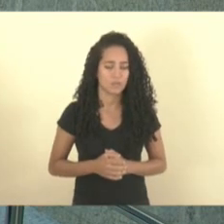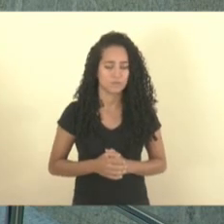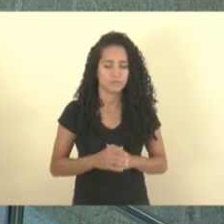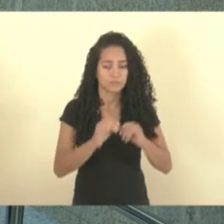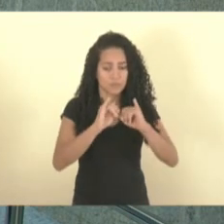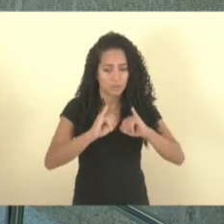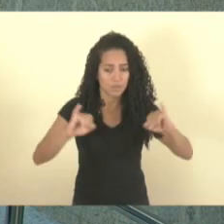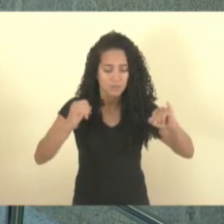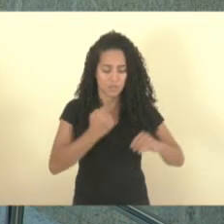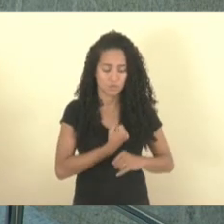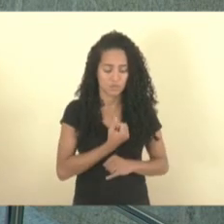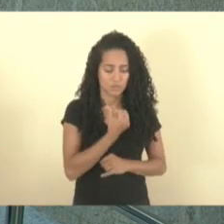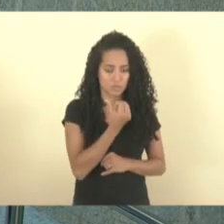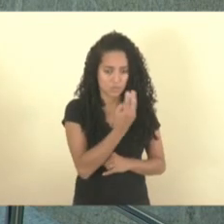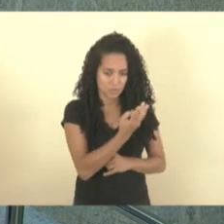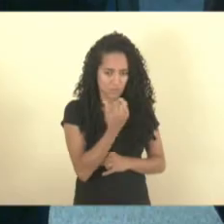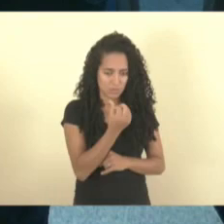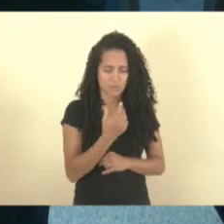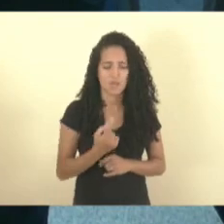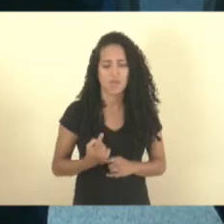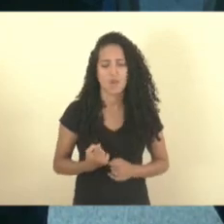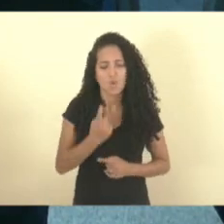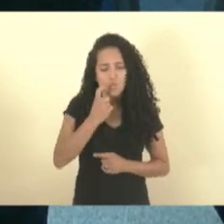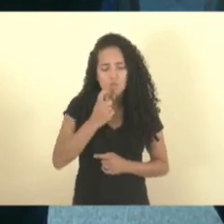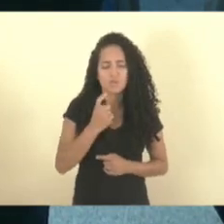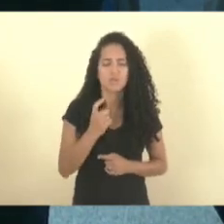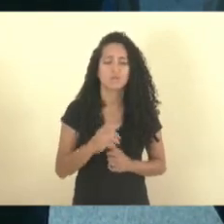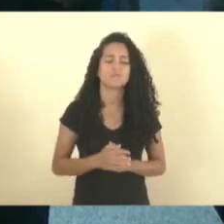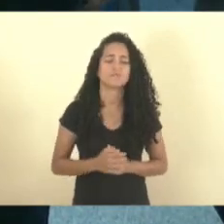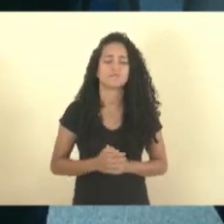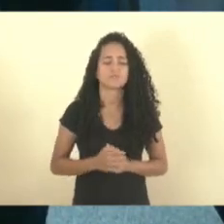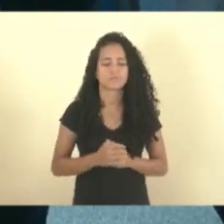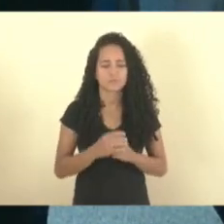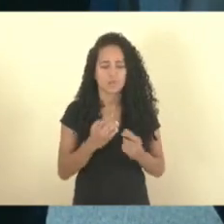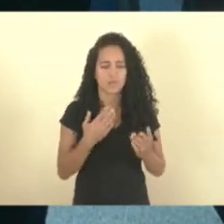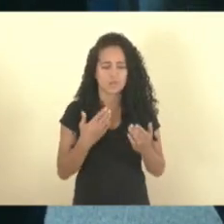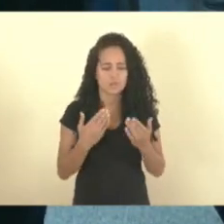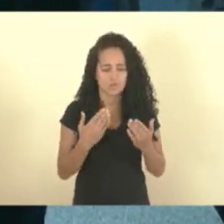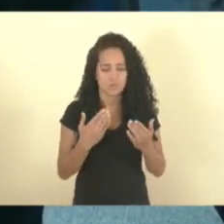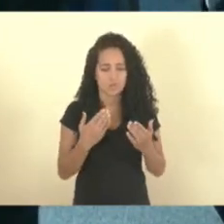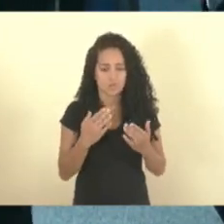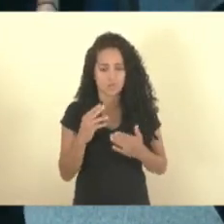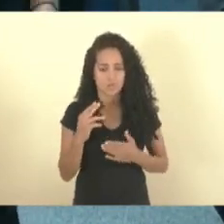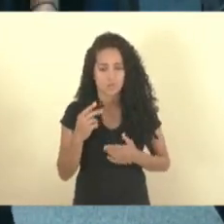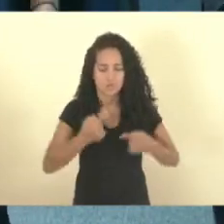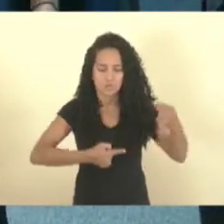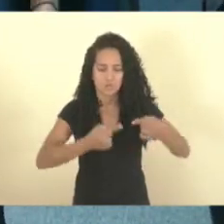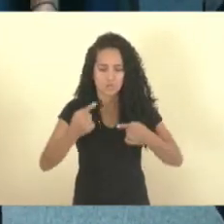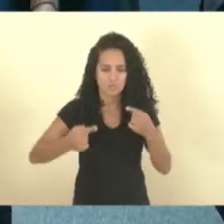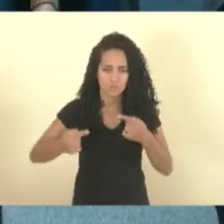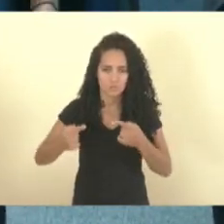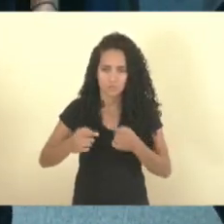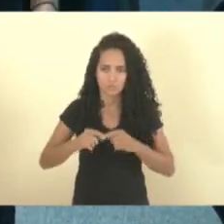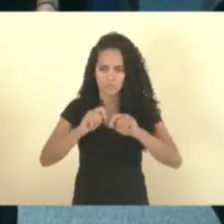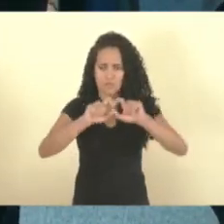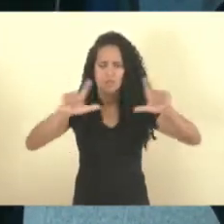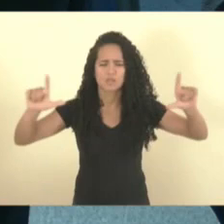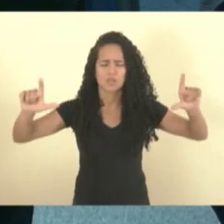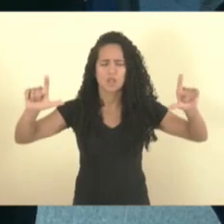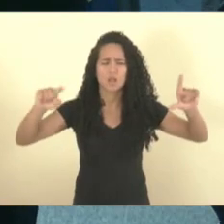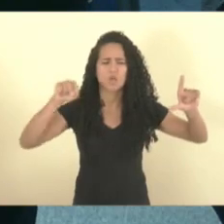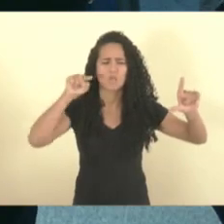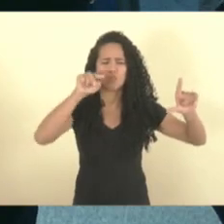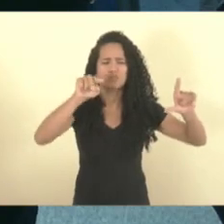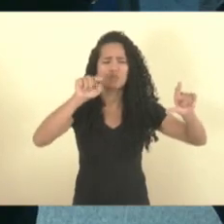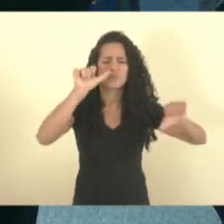Mensagem 36, é isso aí. Ok, discussão única. Presidente, receba a matéria. Discussão única. Podia mudar no telão também, por favor?